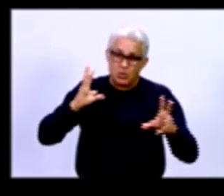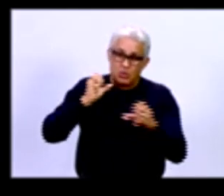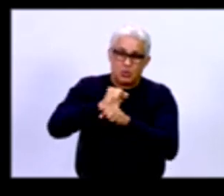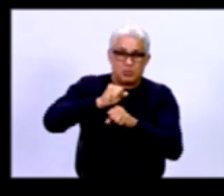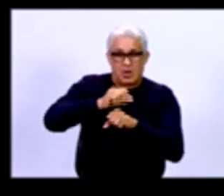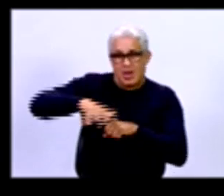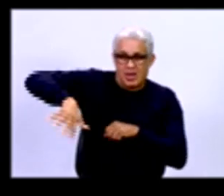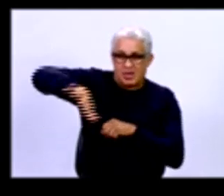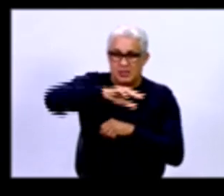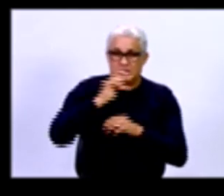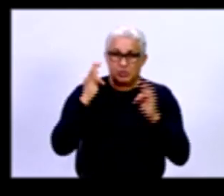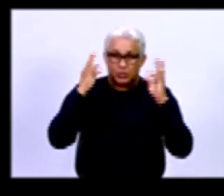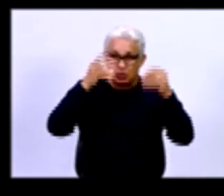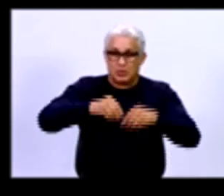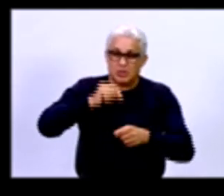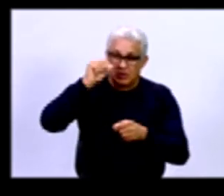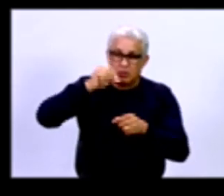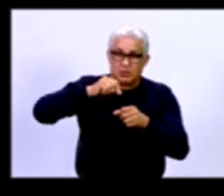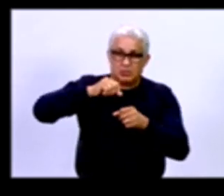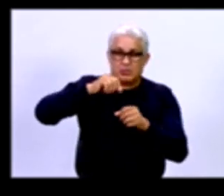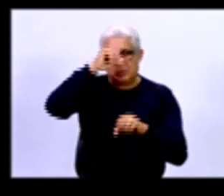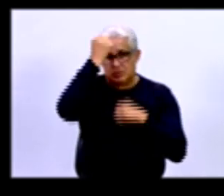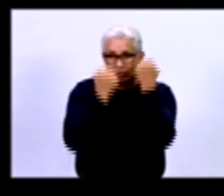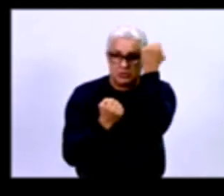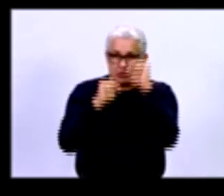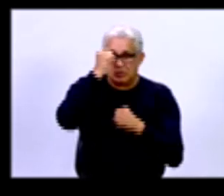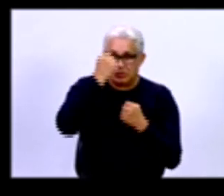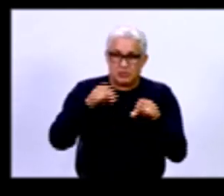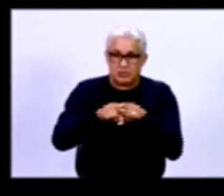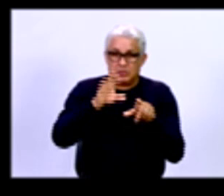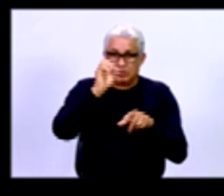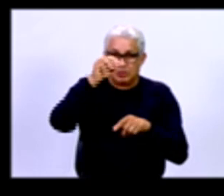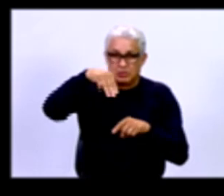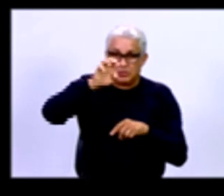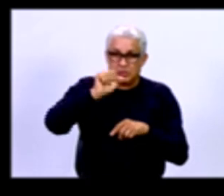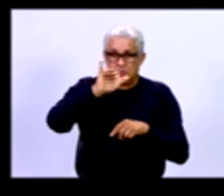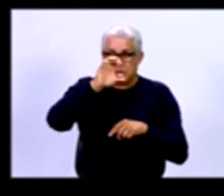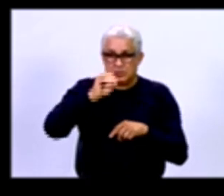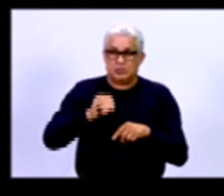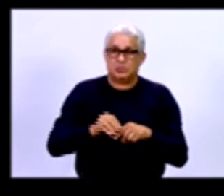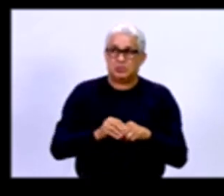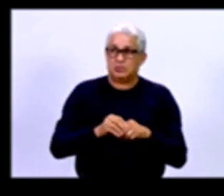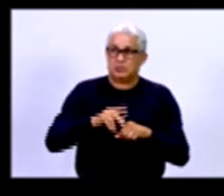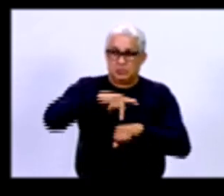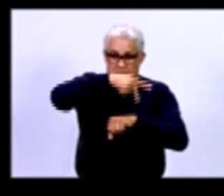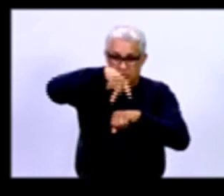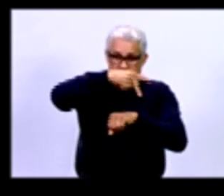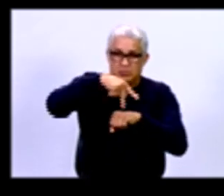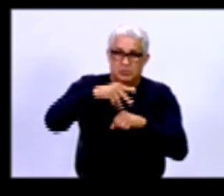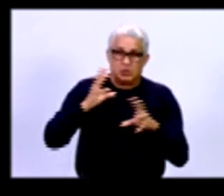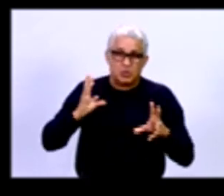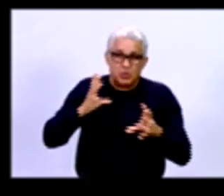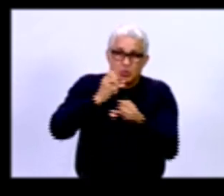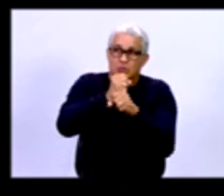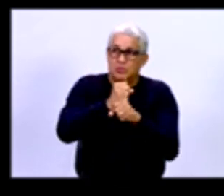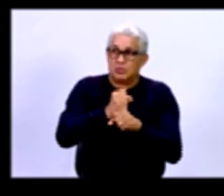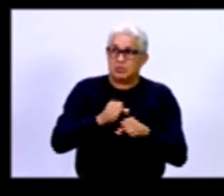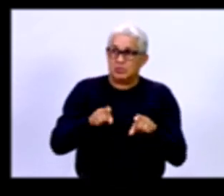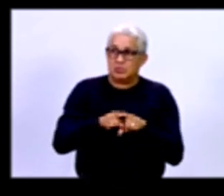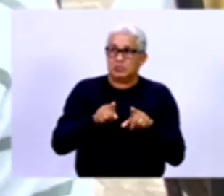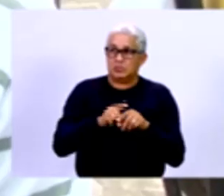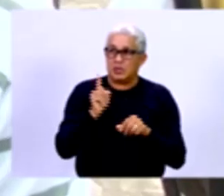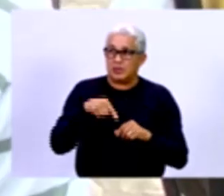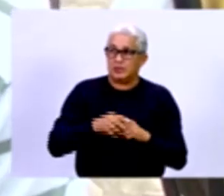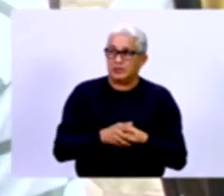de tudo aquilo que é produzido em termos industriais e comerciais de um determinado país. Seria